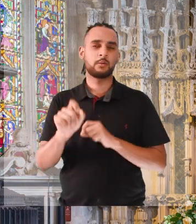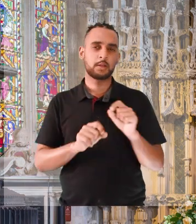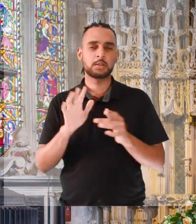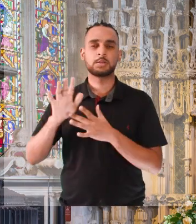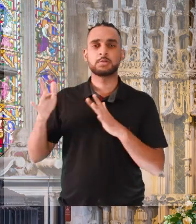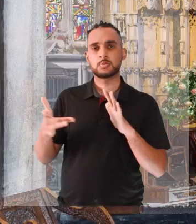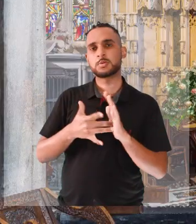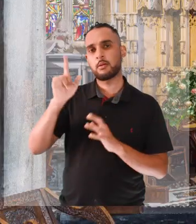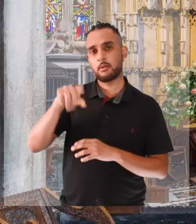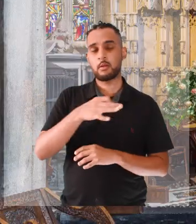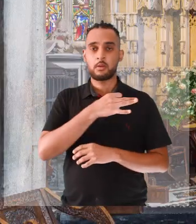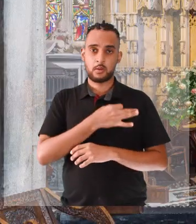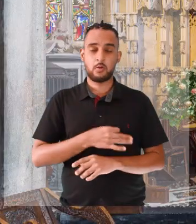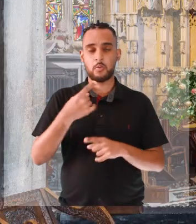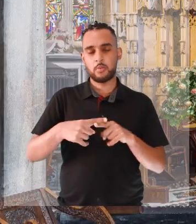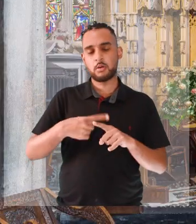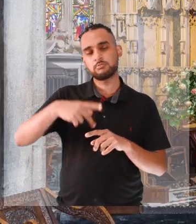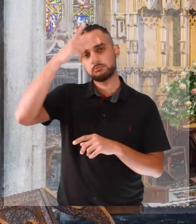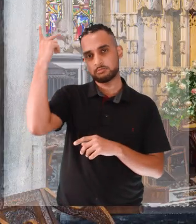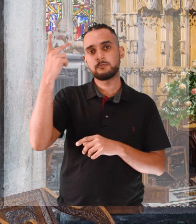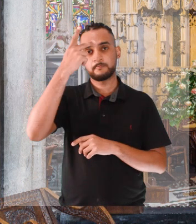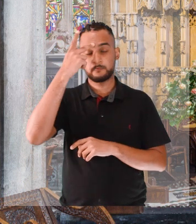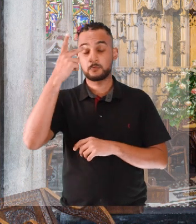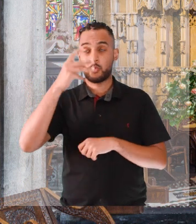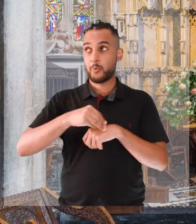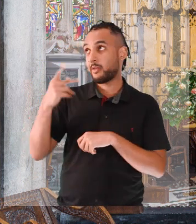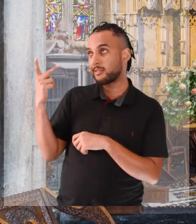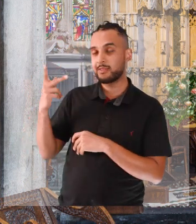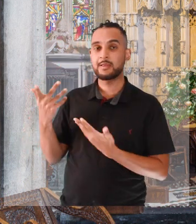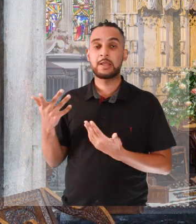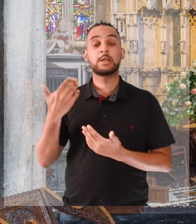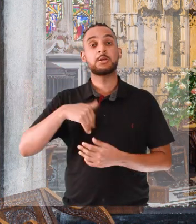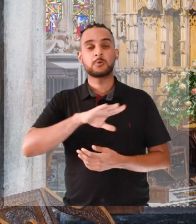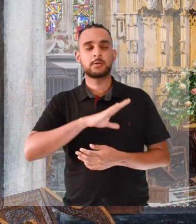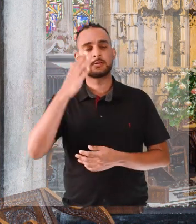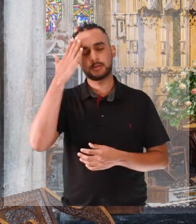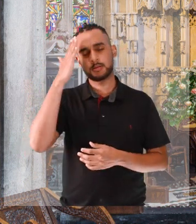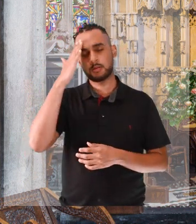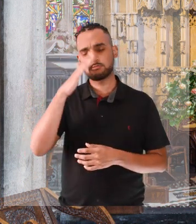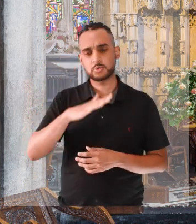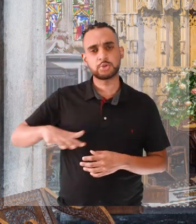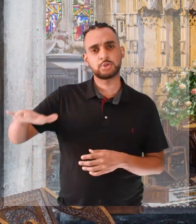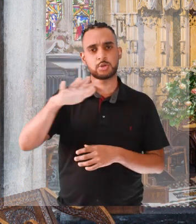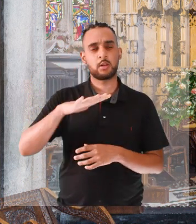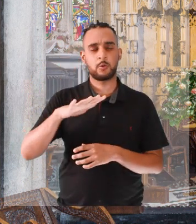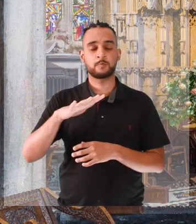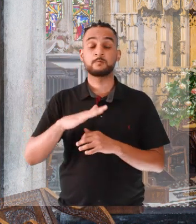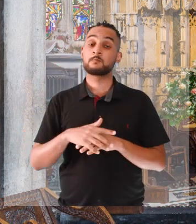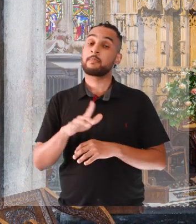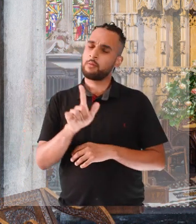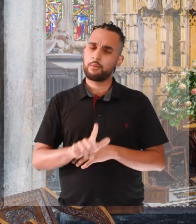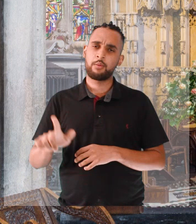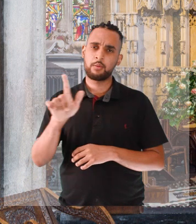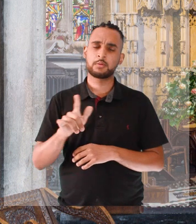céu. Quando dizemos que Jesus é a causa meritória da nossa santificação, tomamos esta palavra no